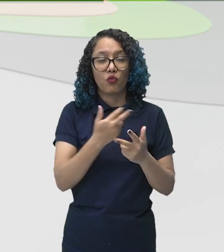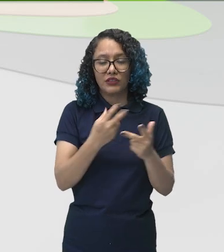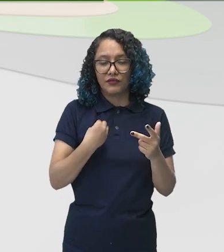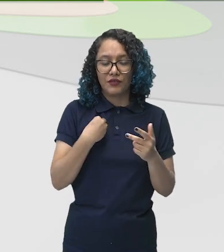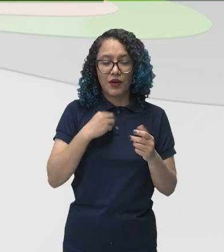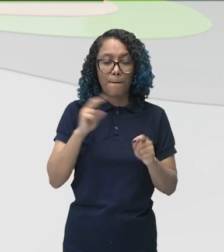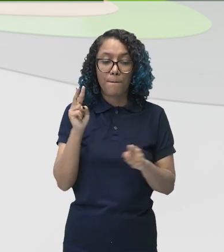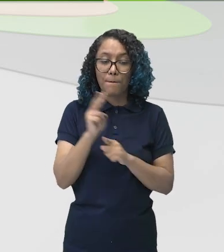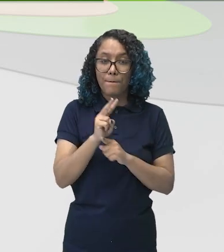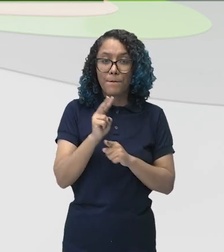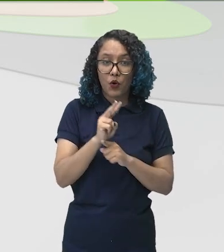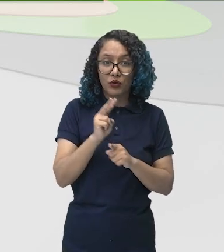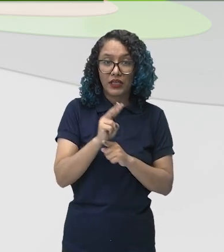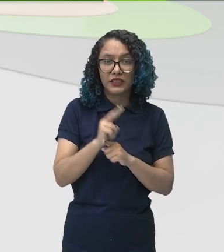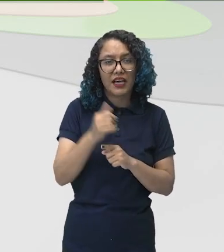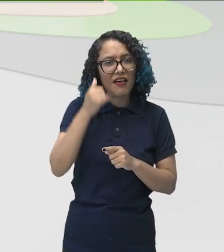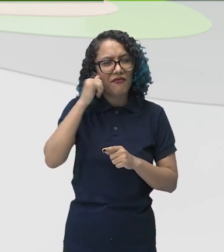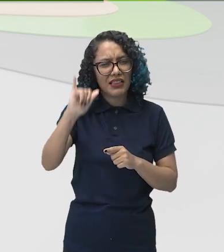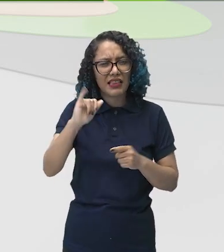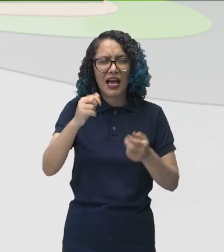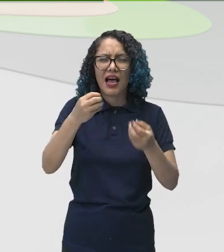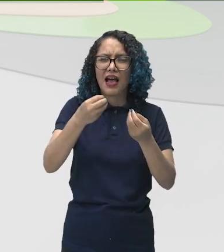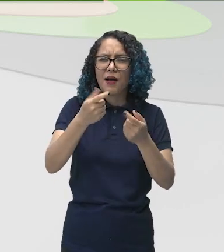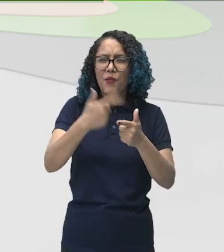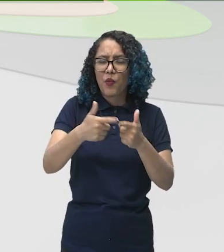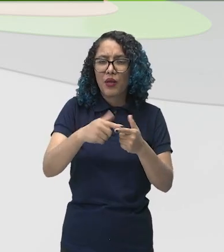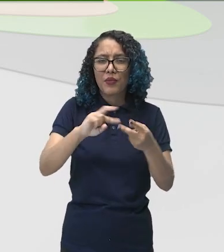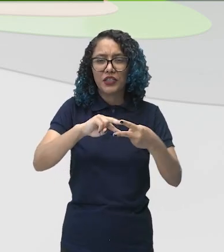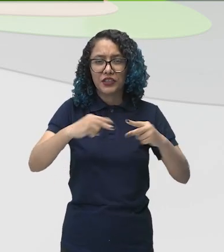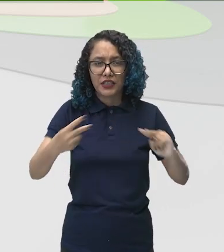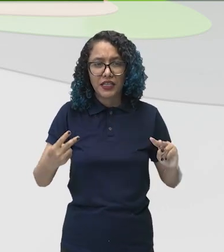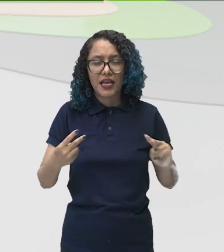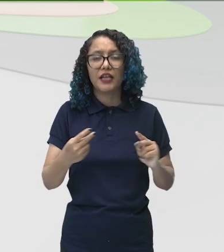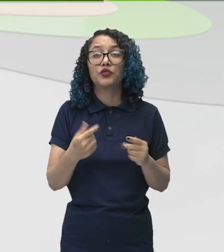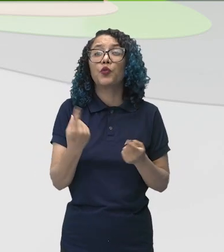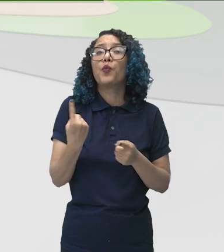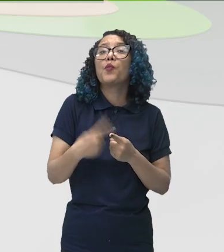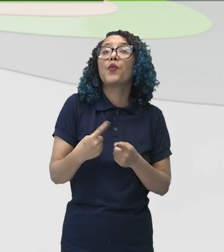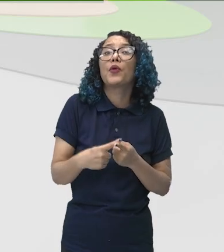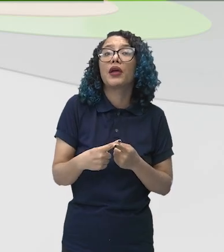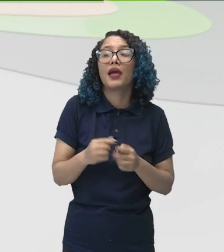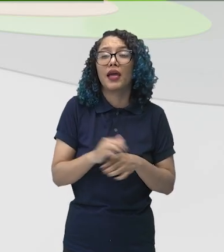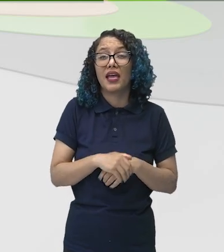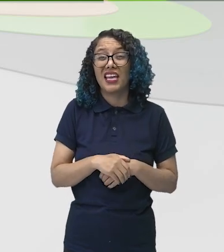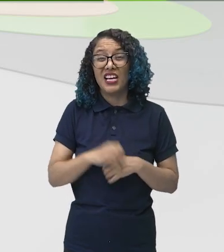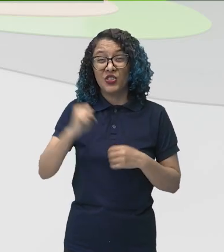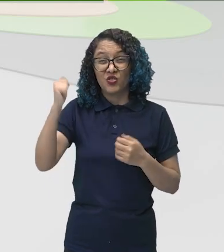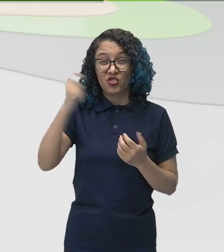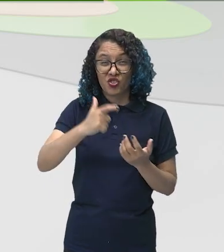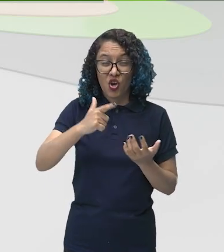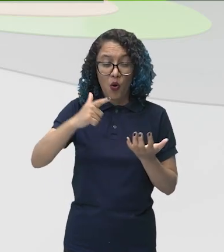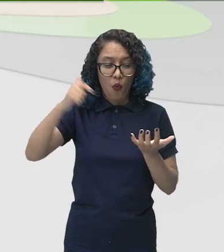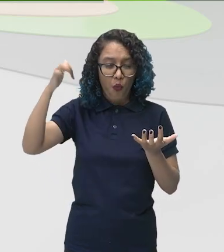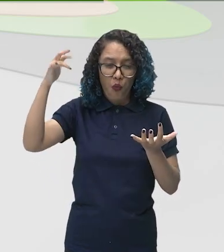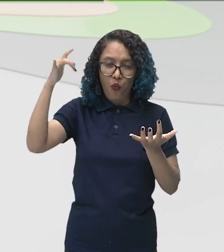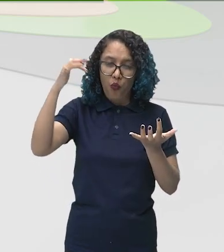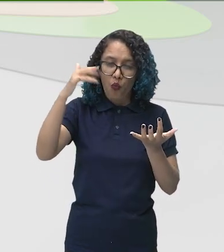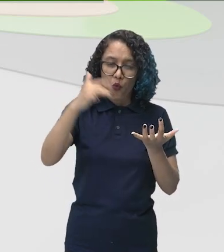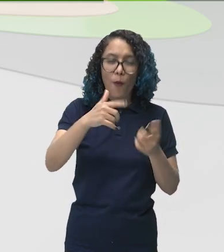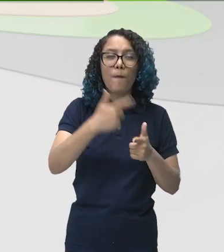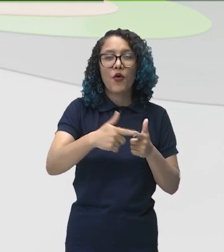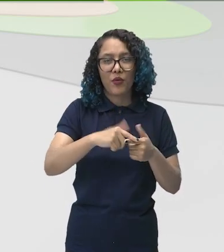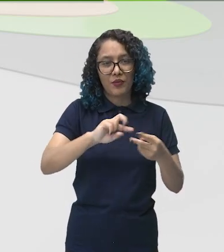genéticos, pois a radiação proveniente do Sol, ela ocasiona danos genéticos, bem como